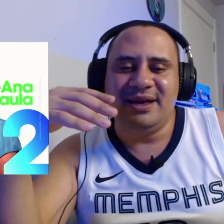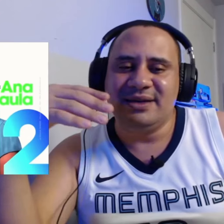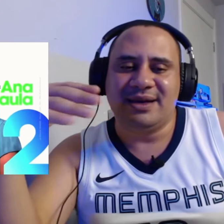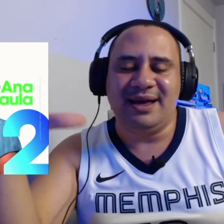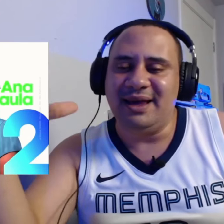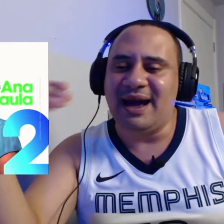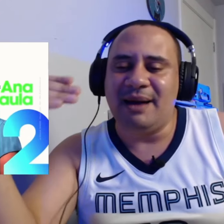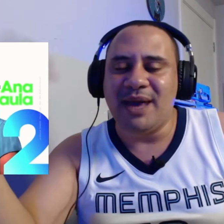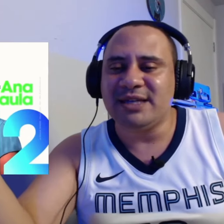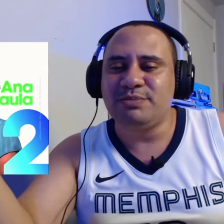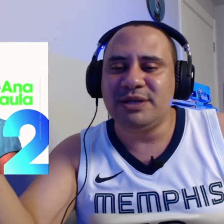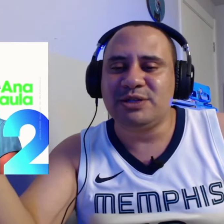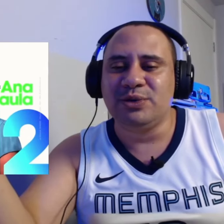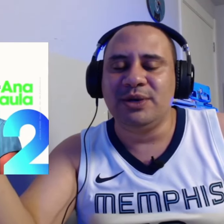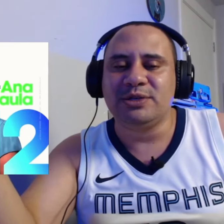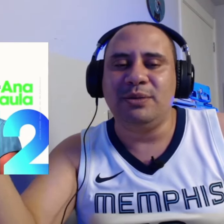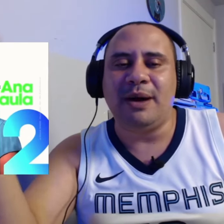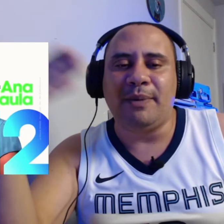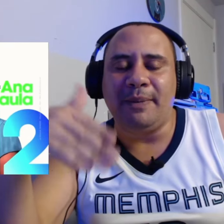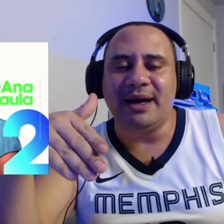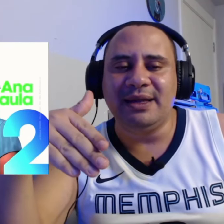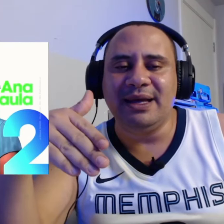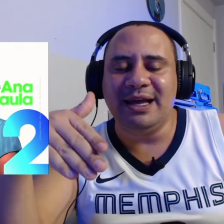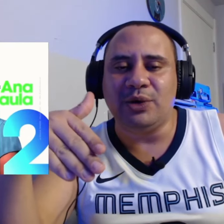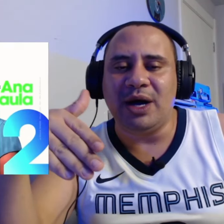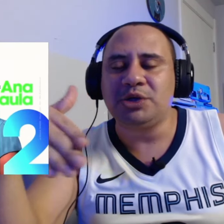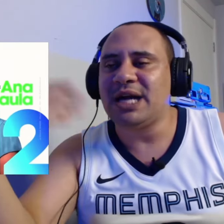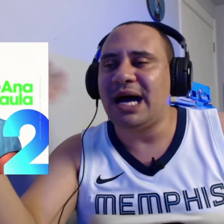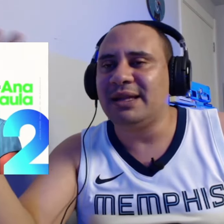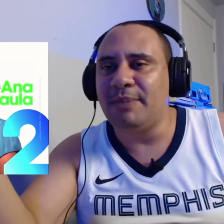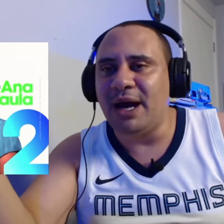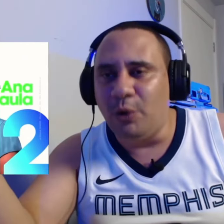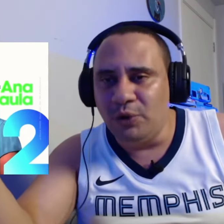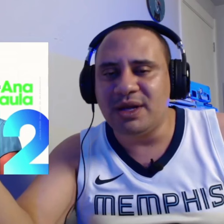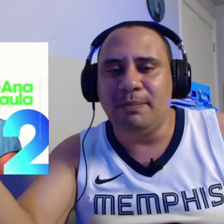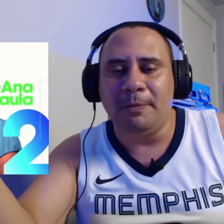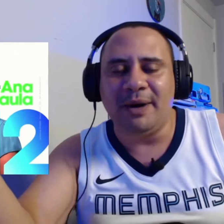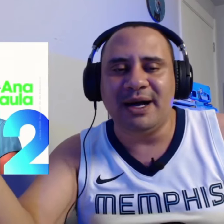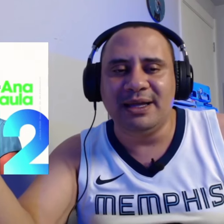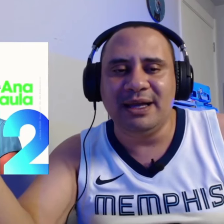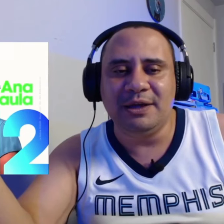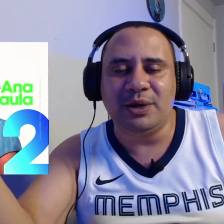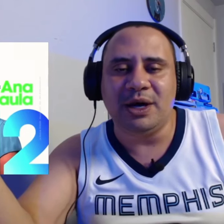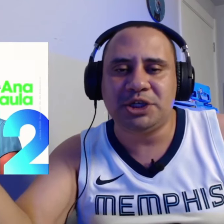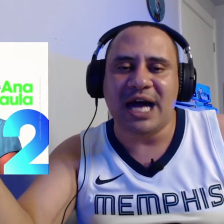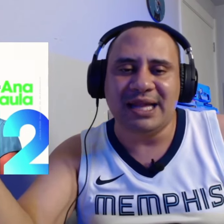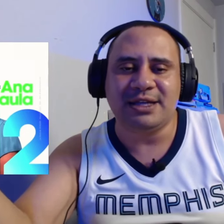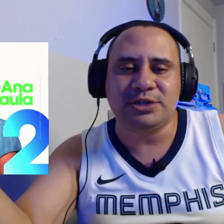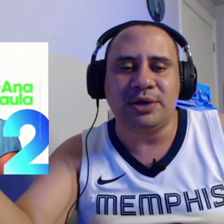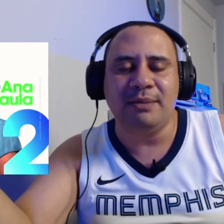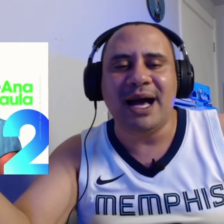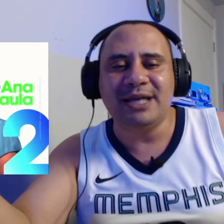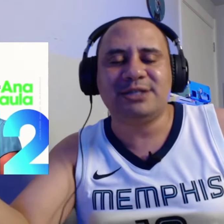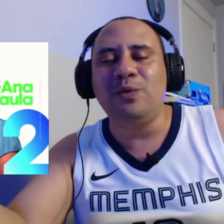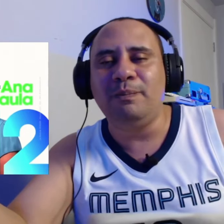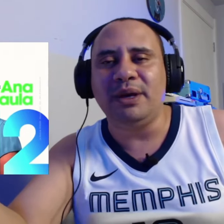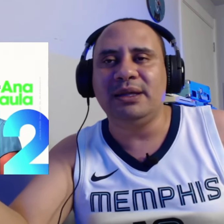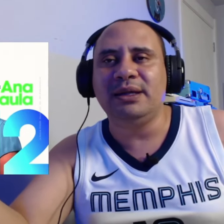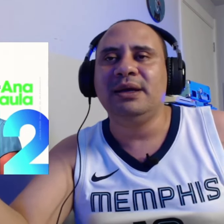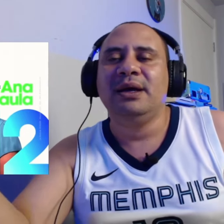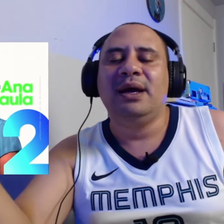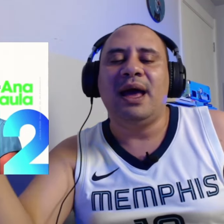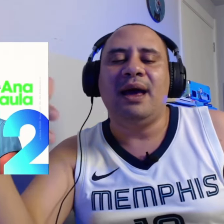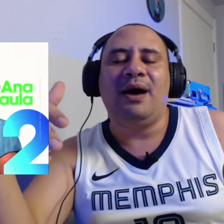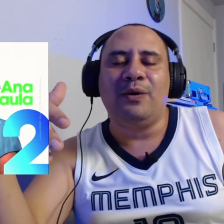Porque encaminhar as pessoas de uma propaganda eleitoral chata para outra propaganda eleitoral chata, só que mais